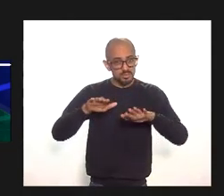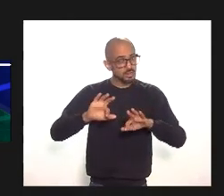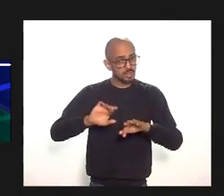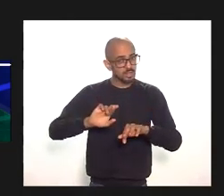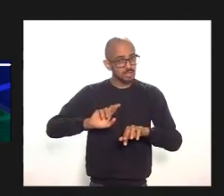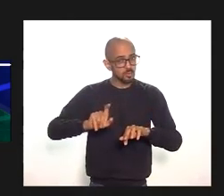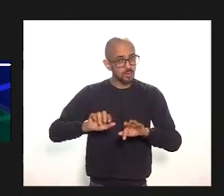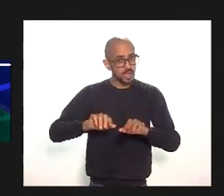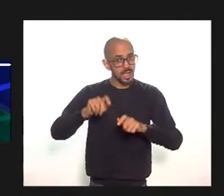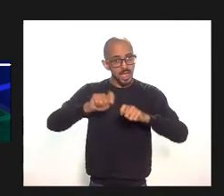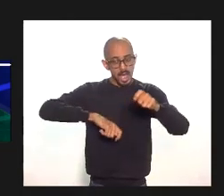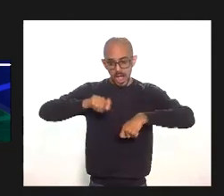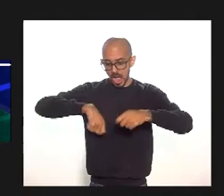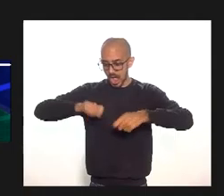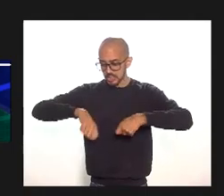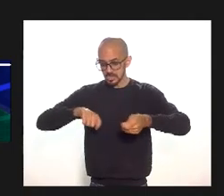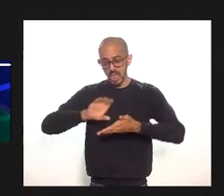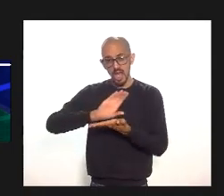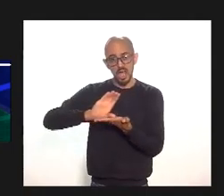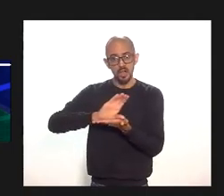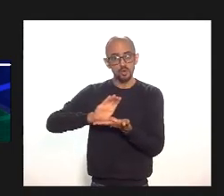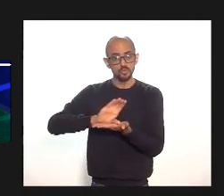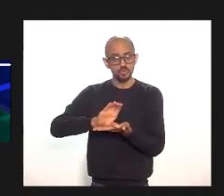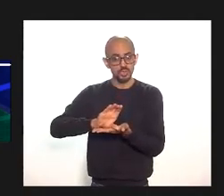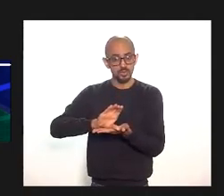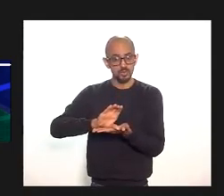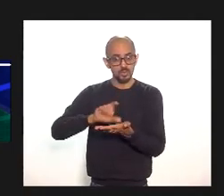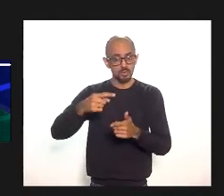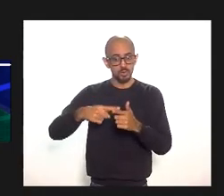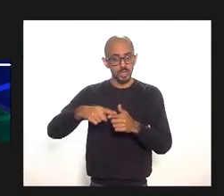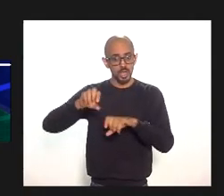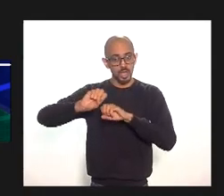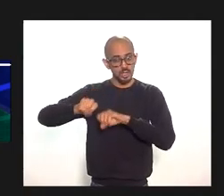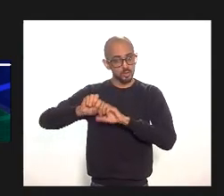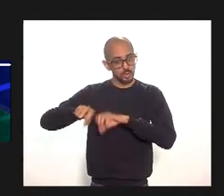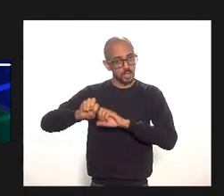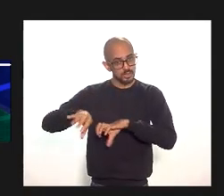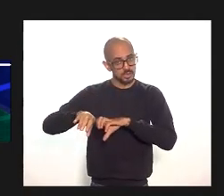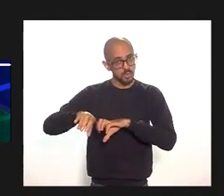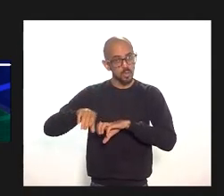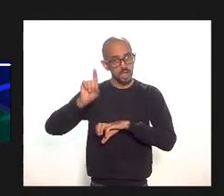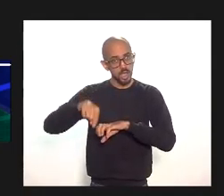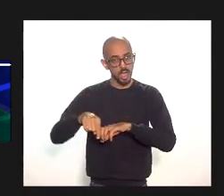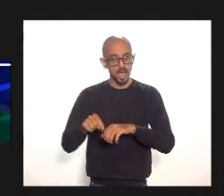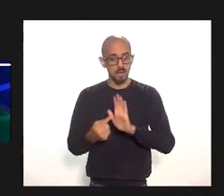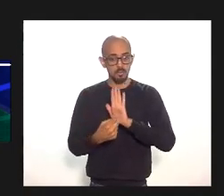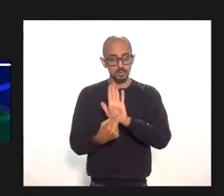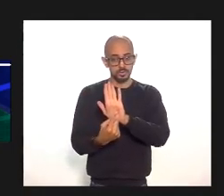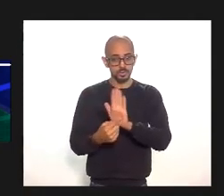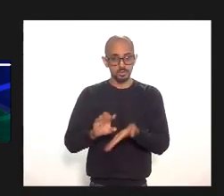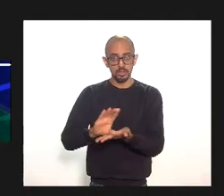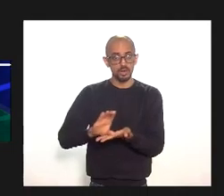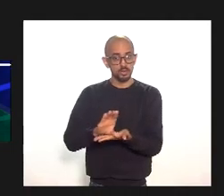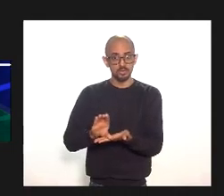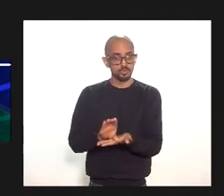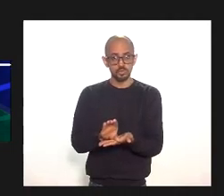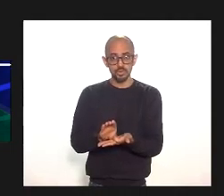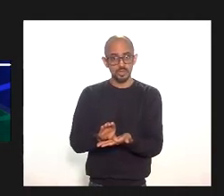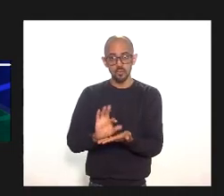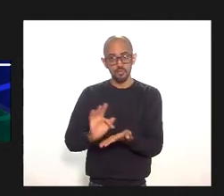simplesmente rasgar a Constituição Federal, porque a educação ela é definida na Constituição